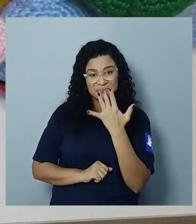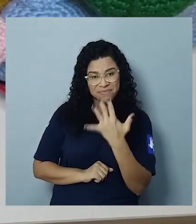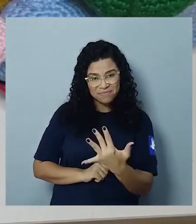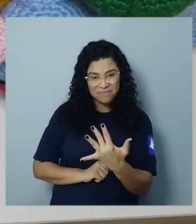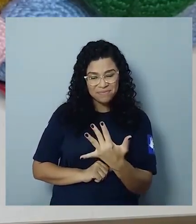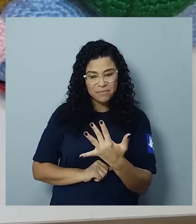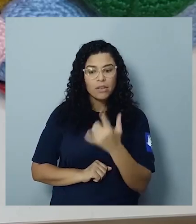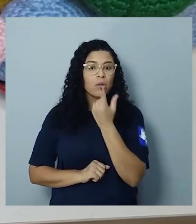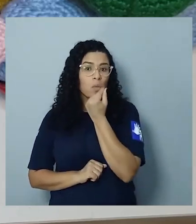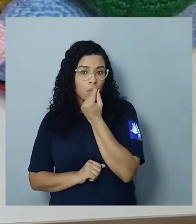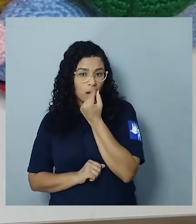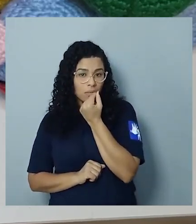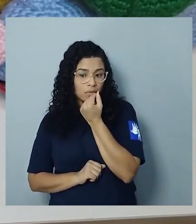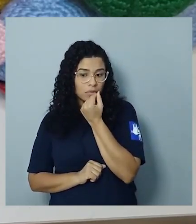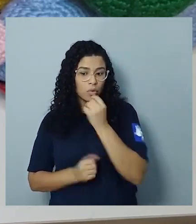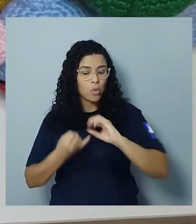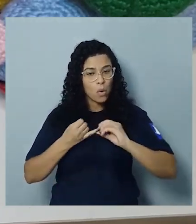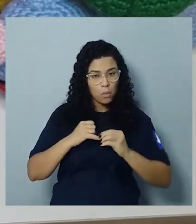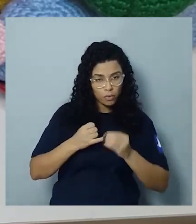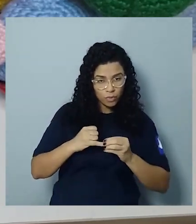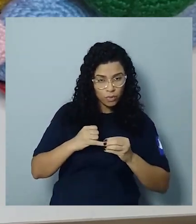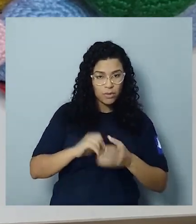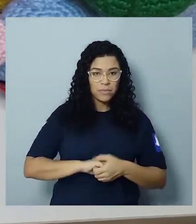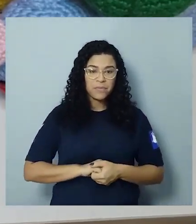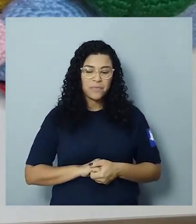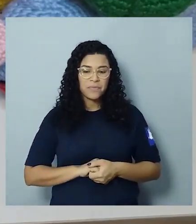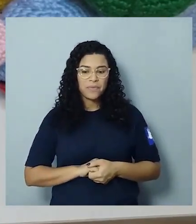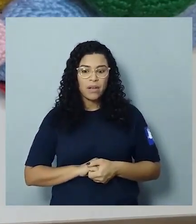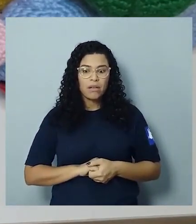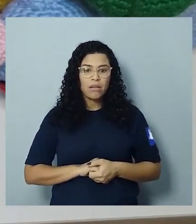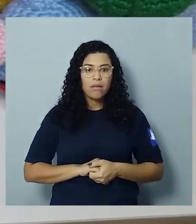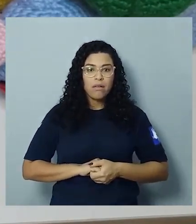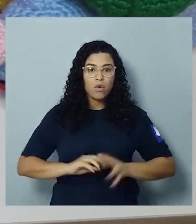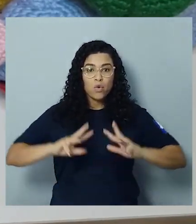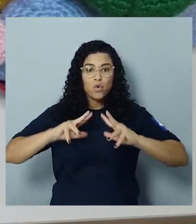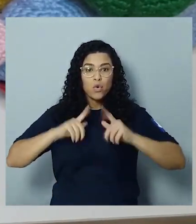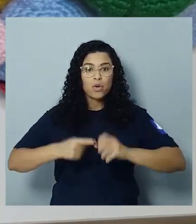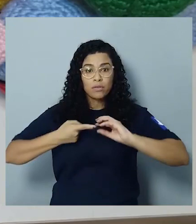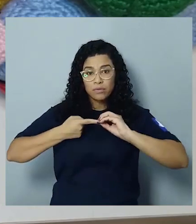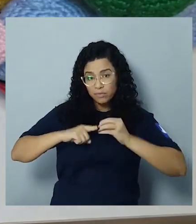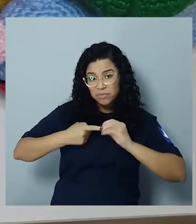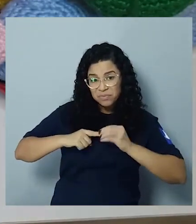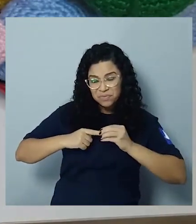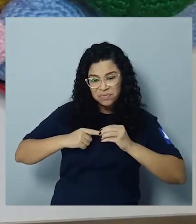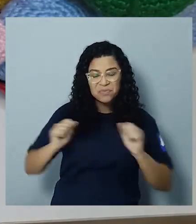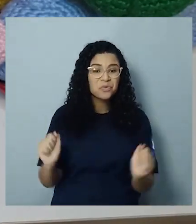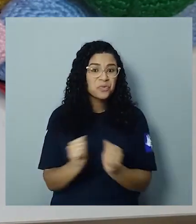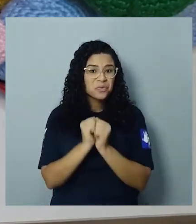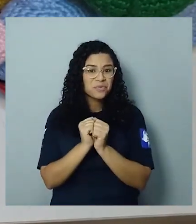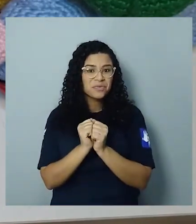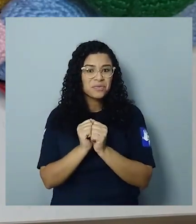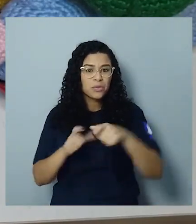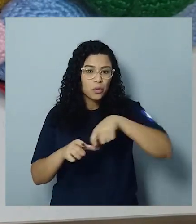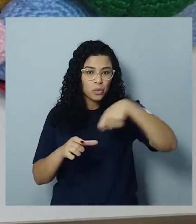as canetinhas e o lápis e o apontador eu acho que eu vou guardar no estojo então vou